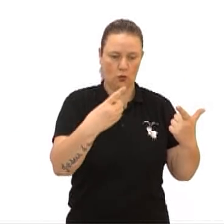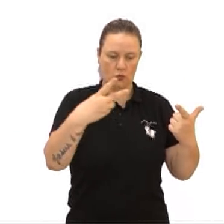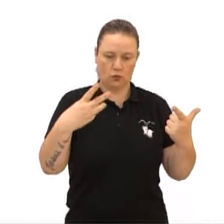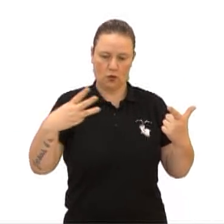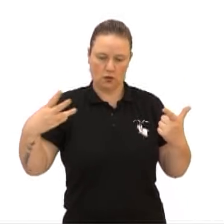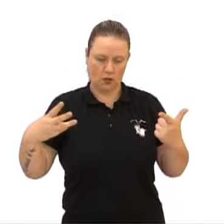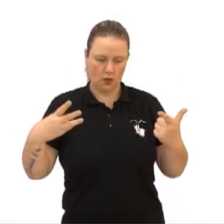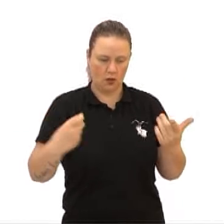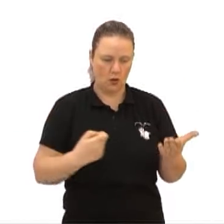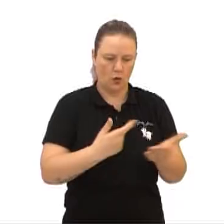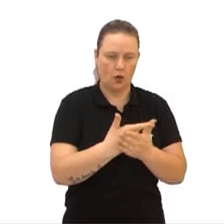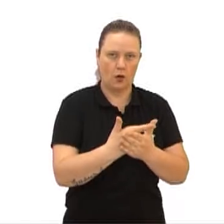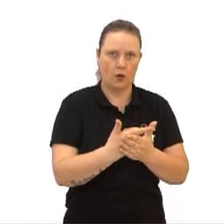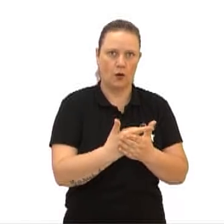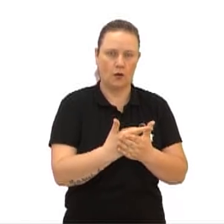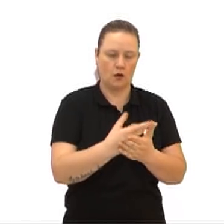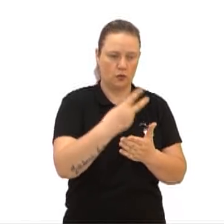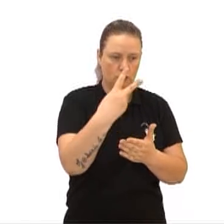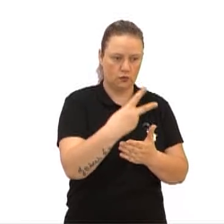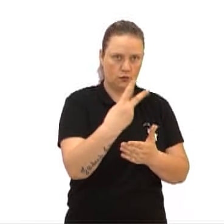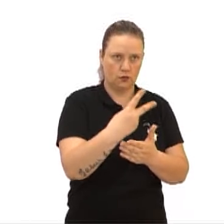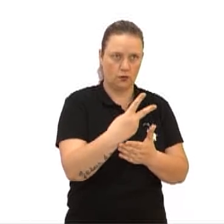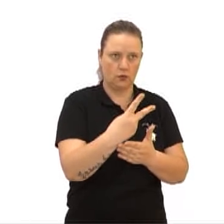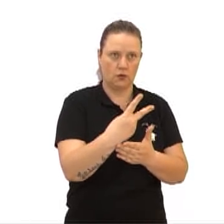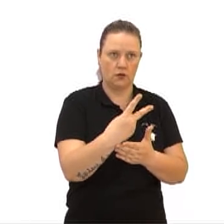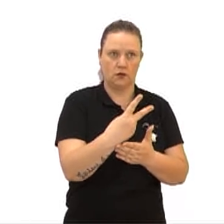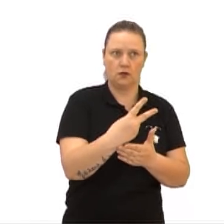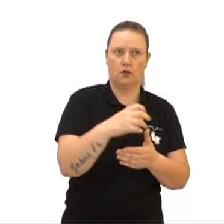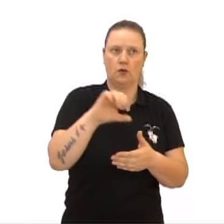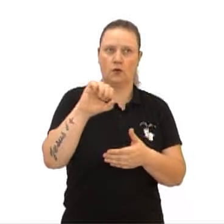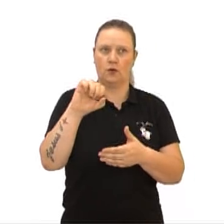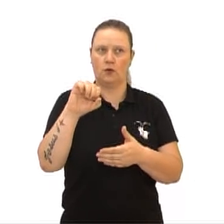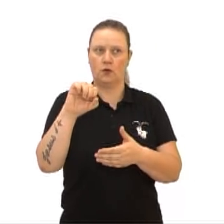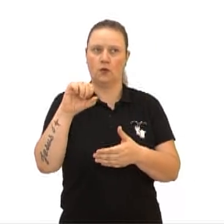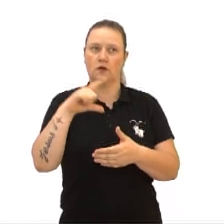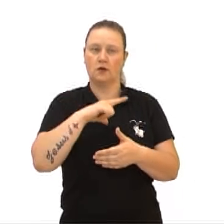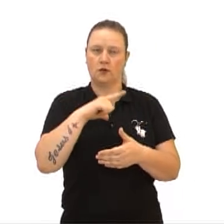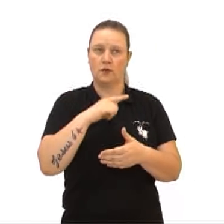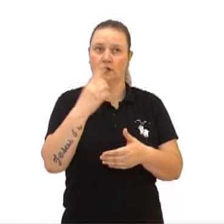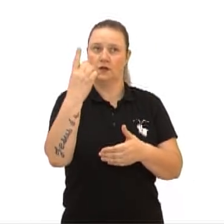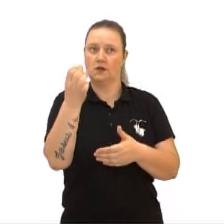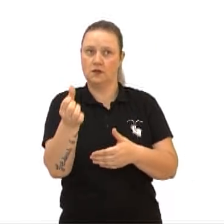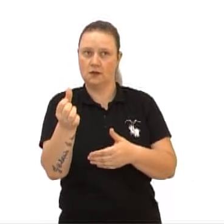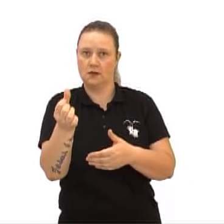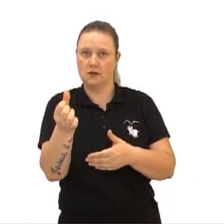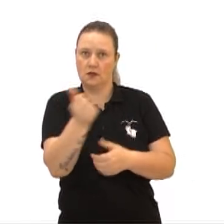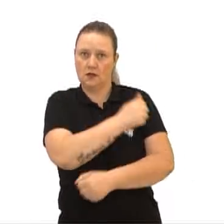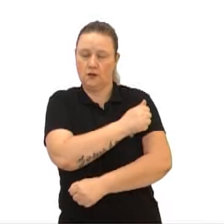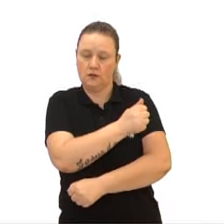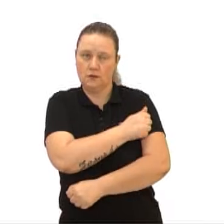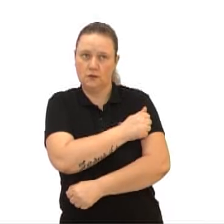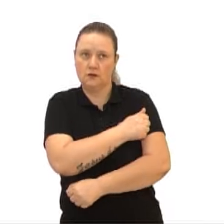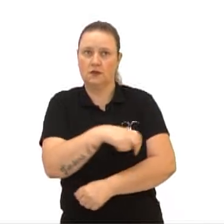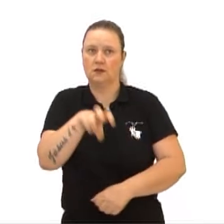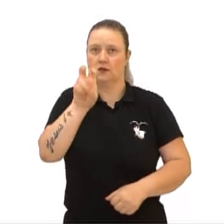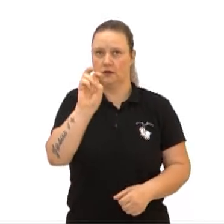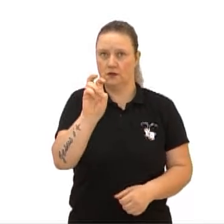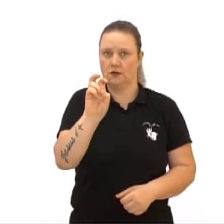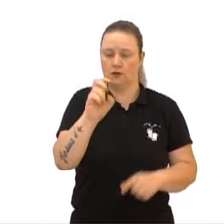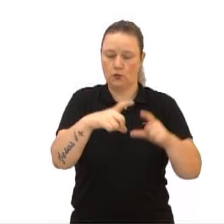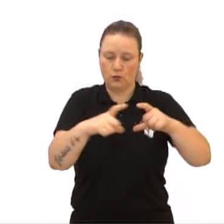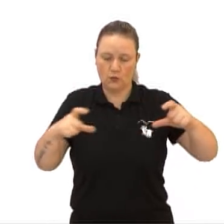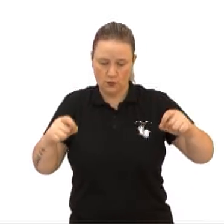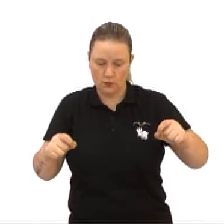8 alunos, 2 bilhetes por 16 alunos, 4 bilhetes por 5 alunos e 5 bilhetes por 12